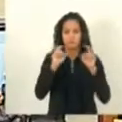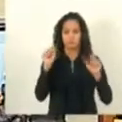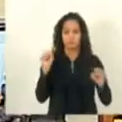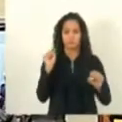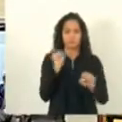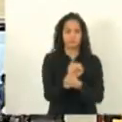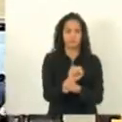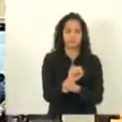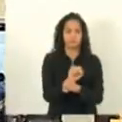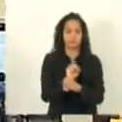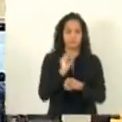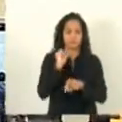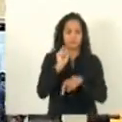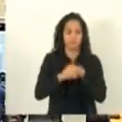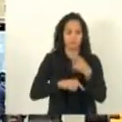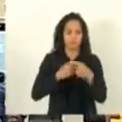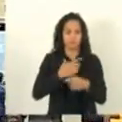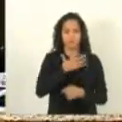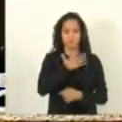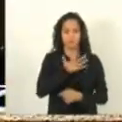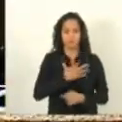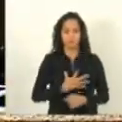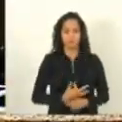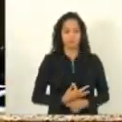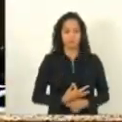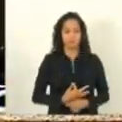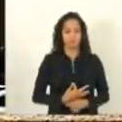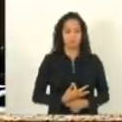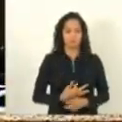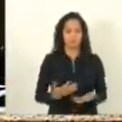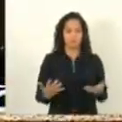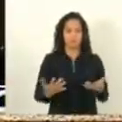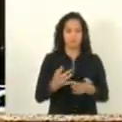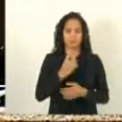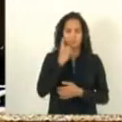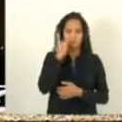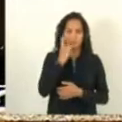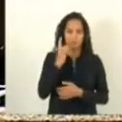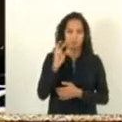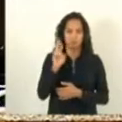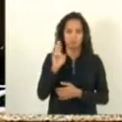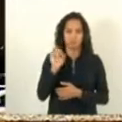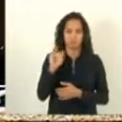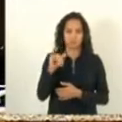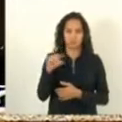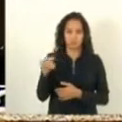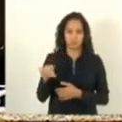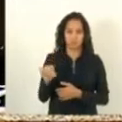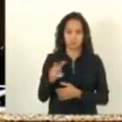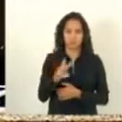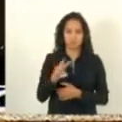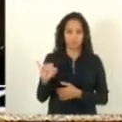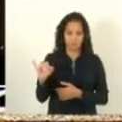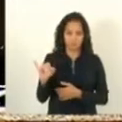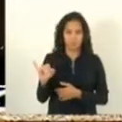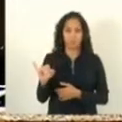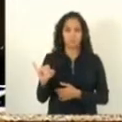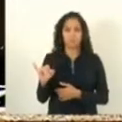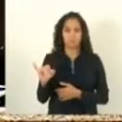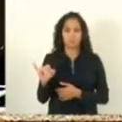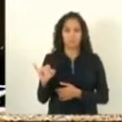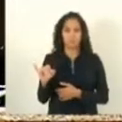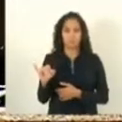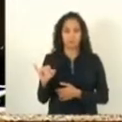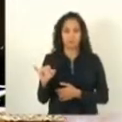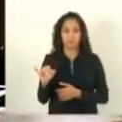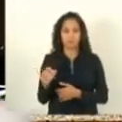logo após a entrega de uma comenda apresentada pelo deputado Renzo Vasconcelos, nós possamos imediatamente